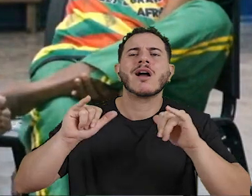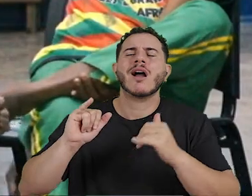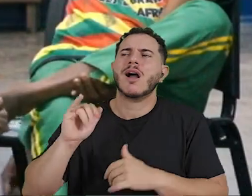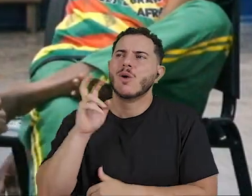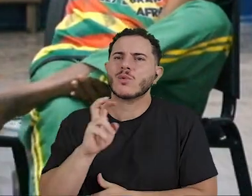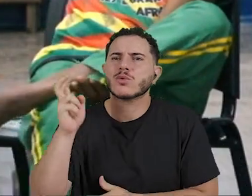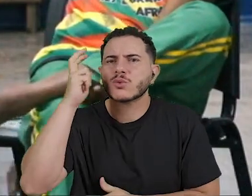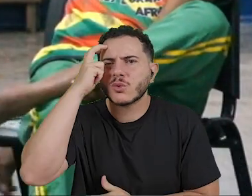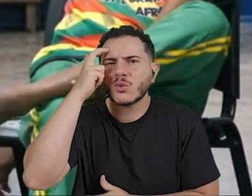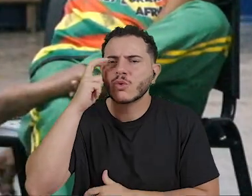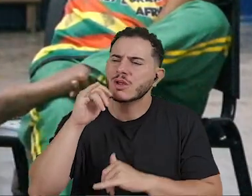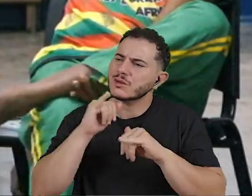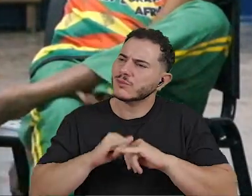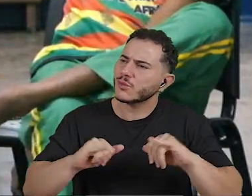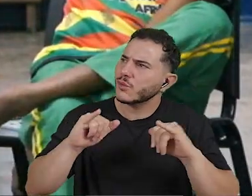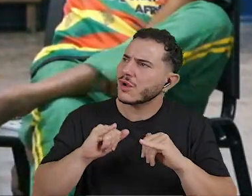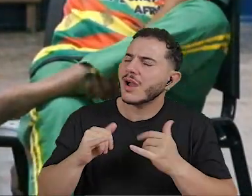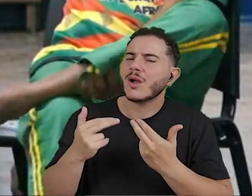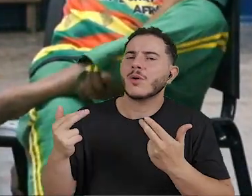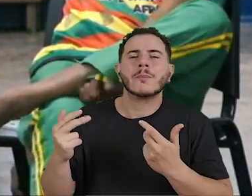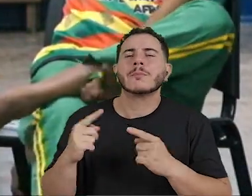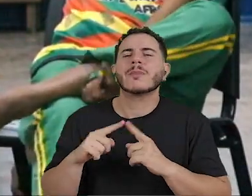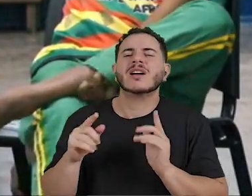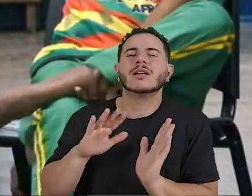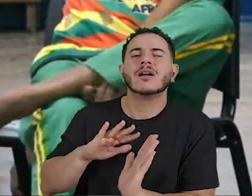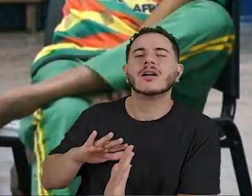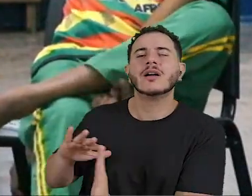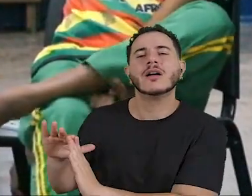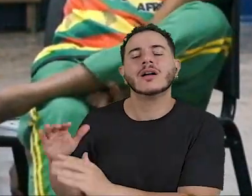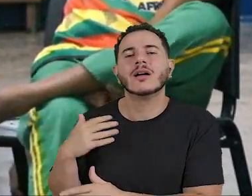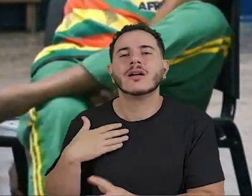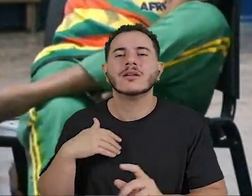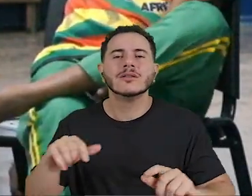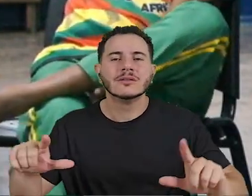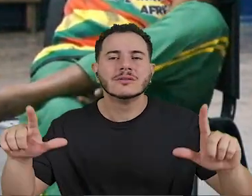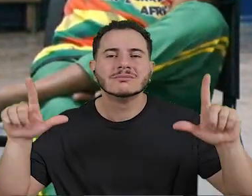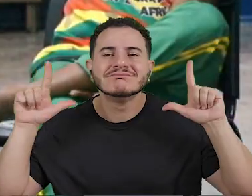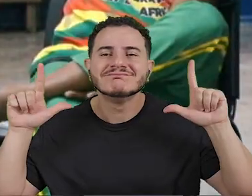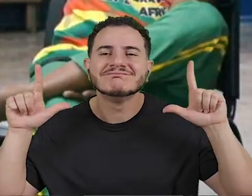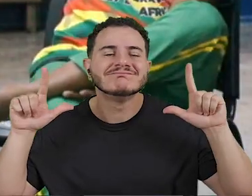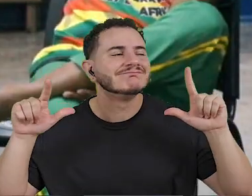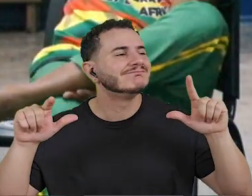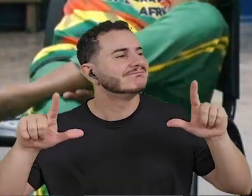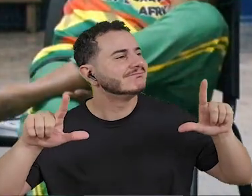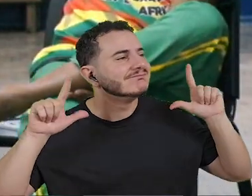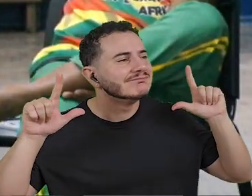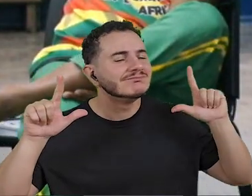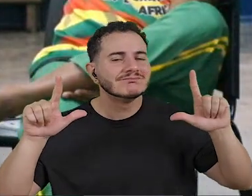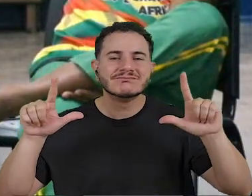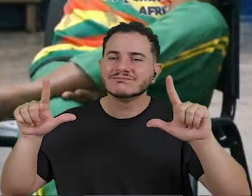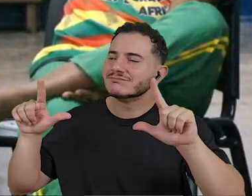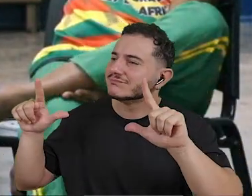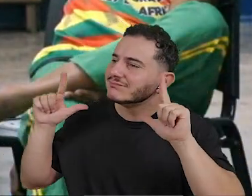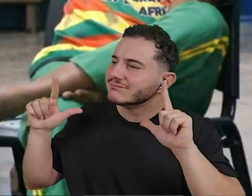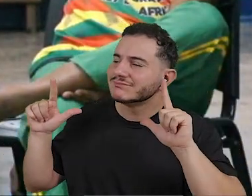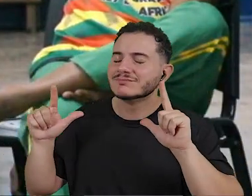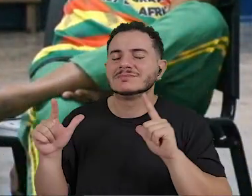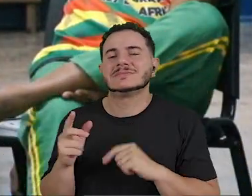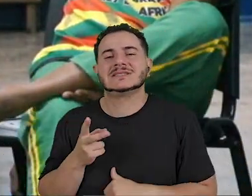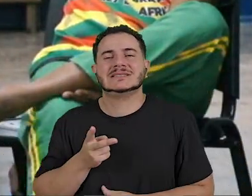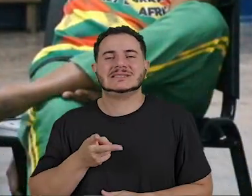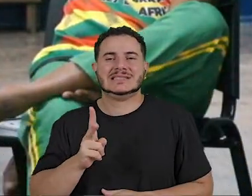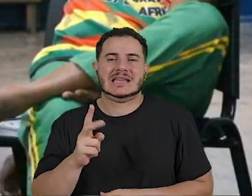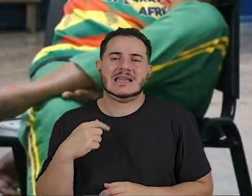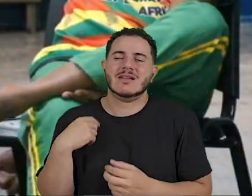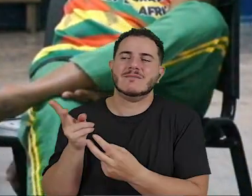era muito bom, mas precisa de mais. A gente tem uma responsabilidade com essa manifestação, né?